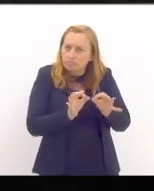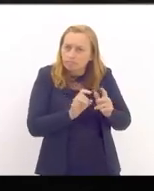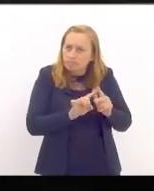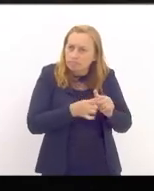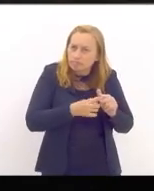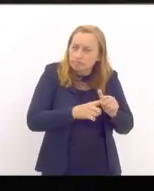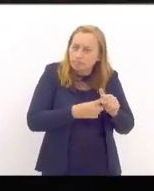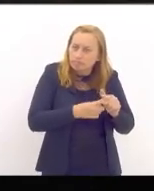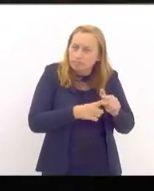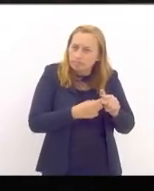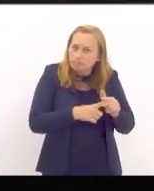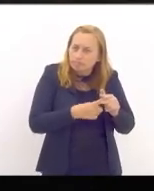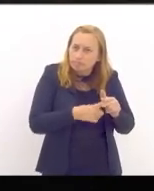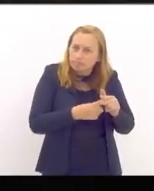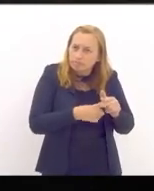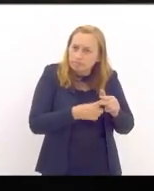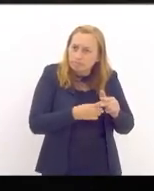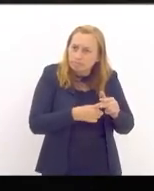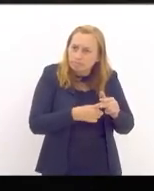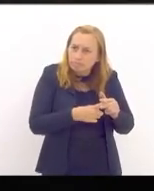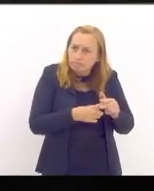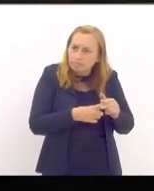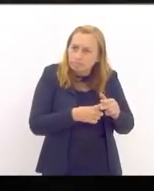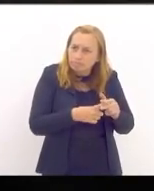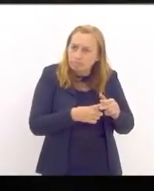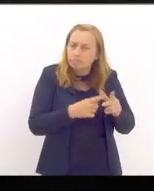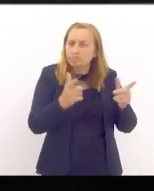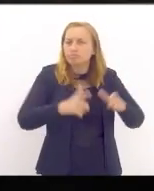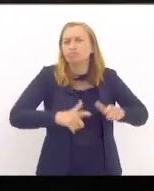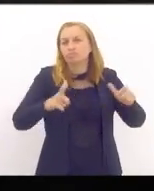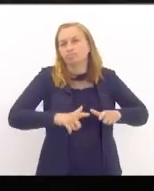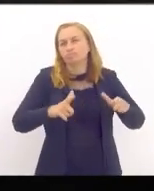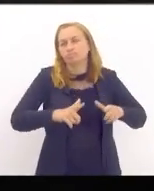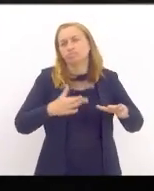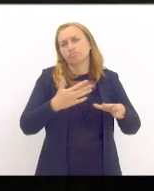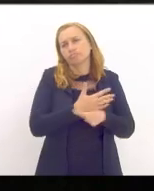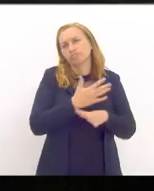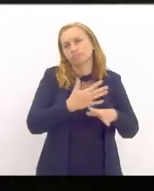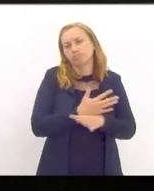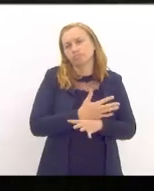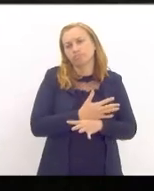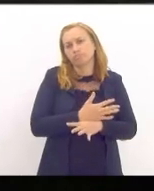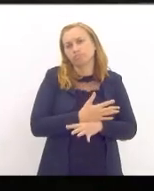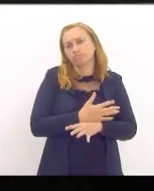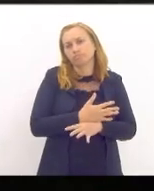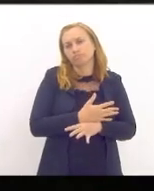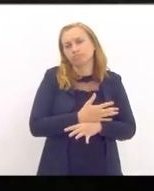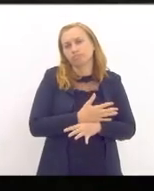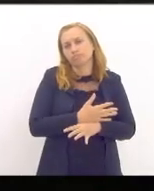reordenar o re orientar os espaços da cidade e